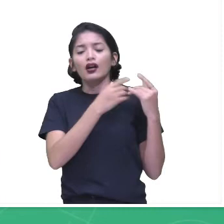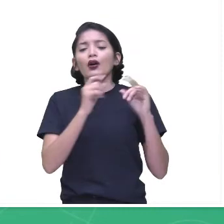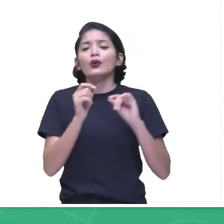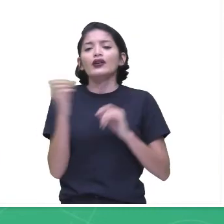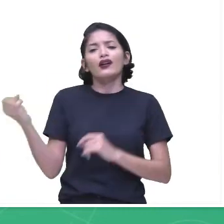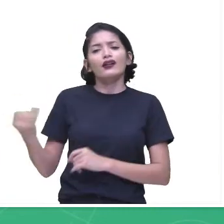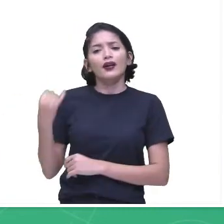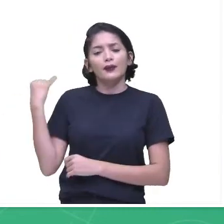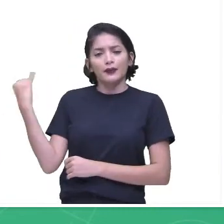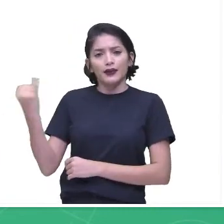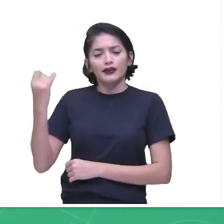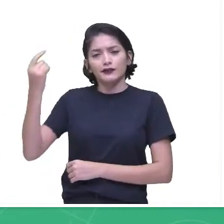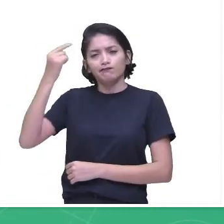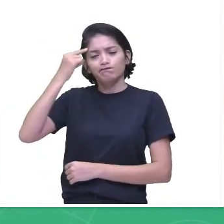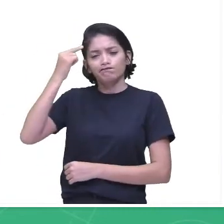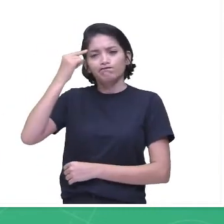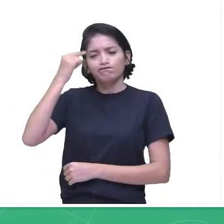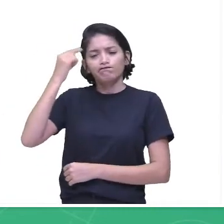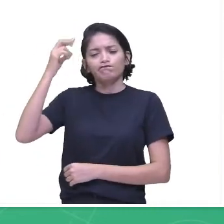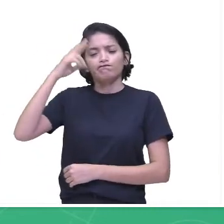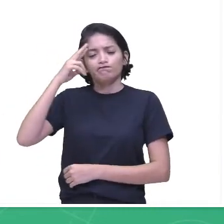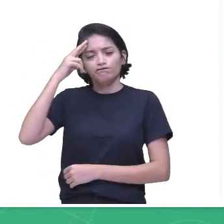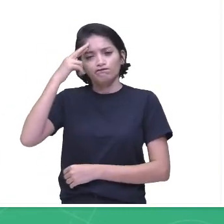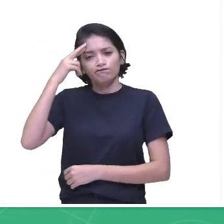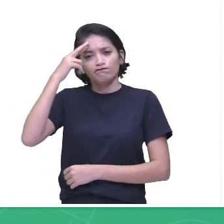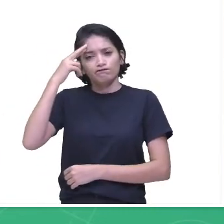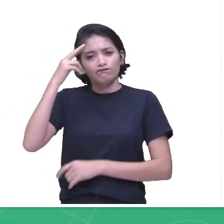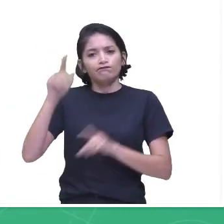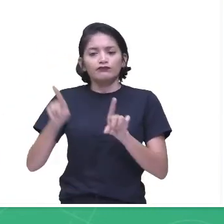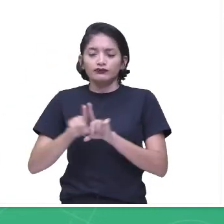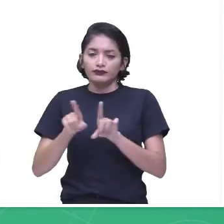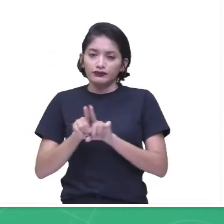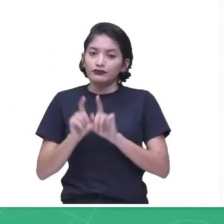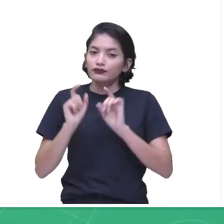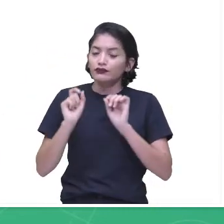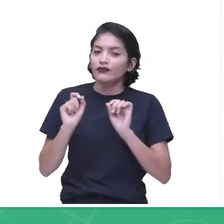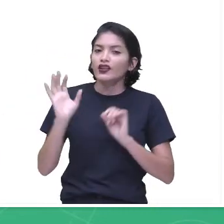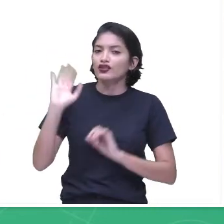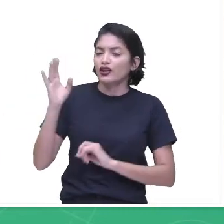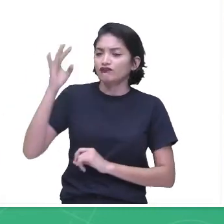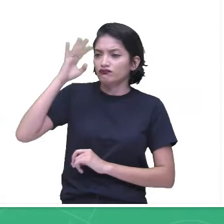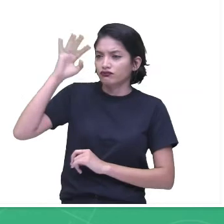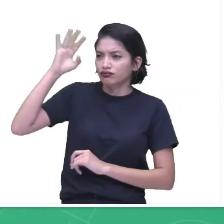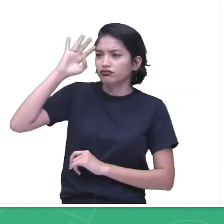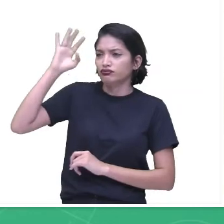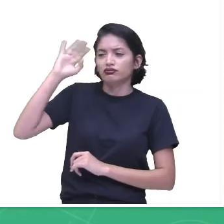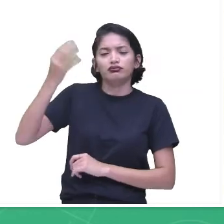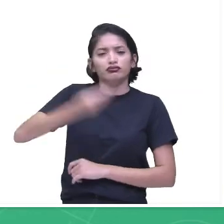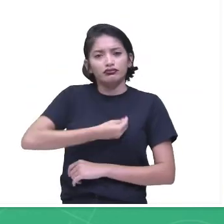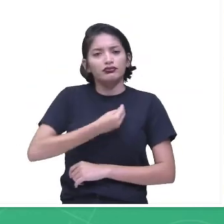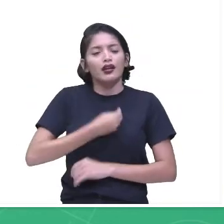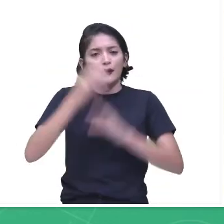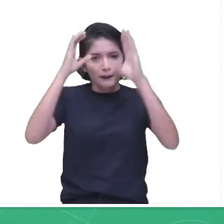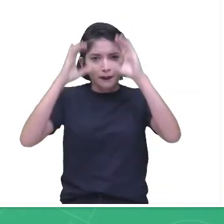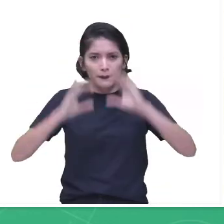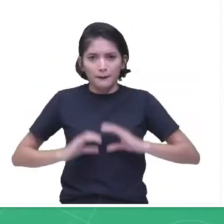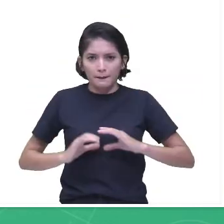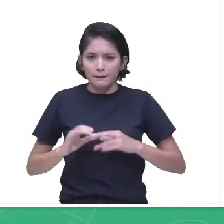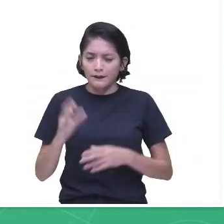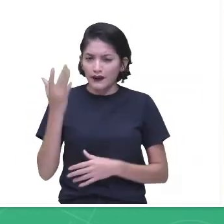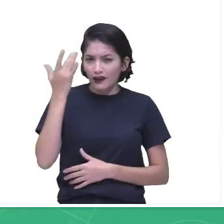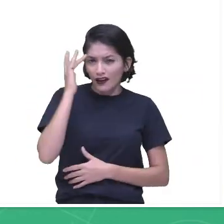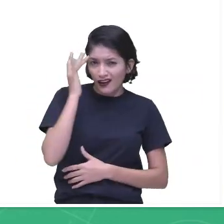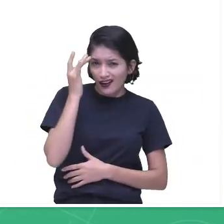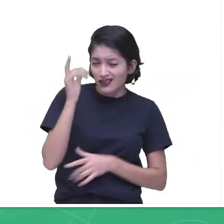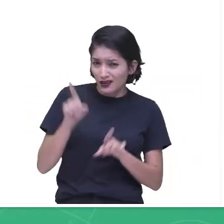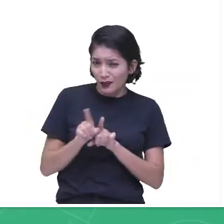nós pensemos, reflitamos, né? Como que nós estamos vivendo essa cidadania? Será que nós estamos também,